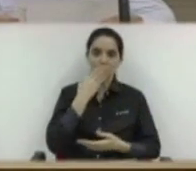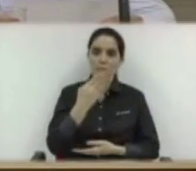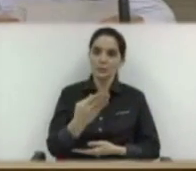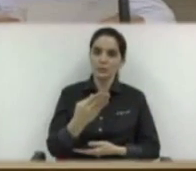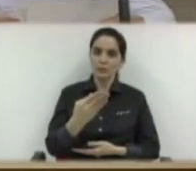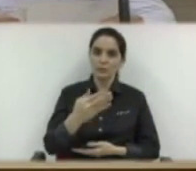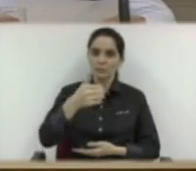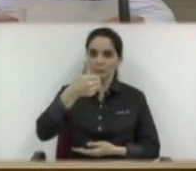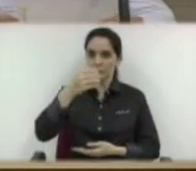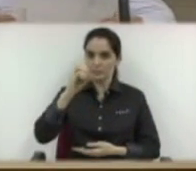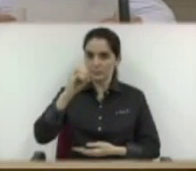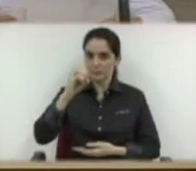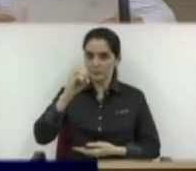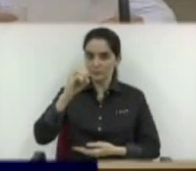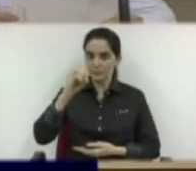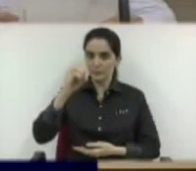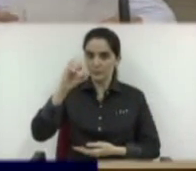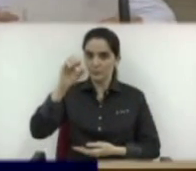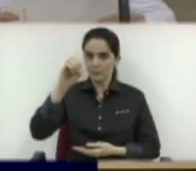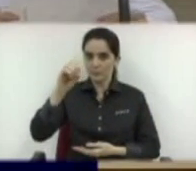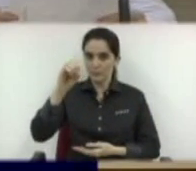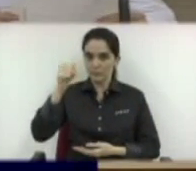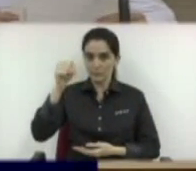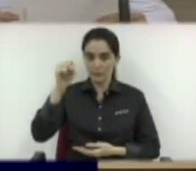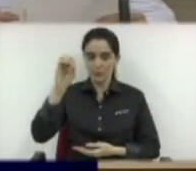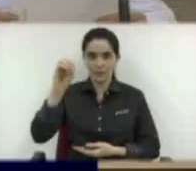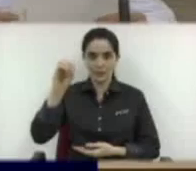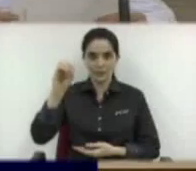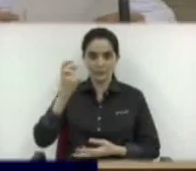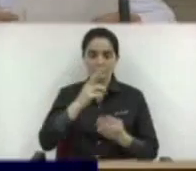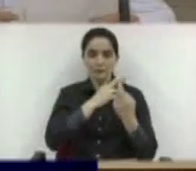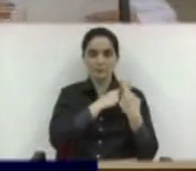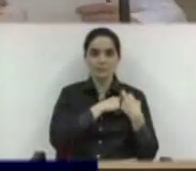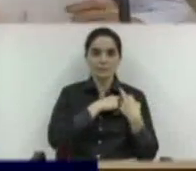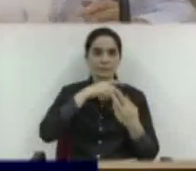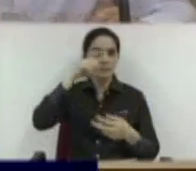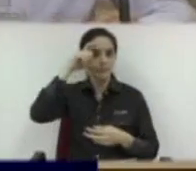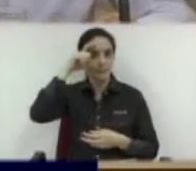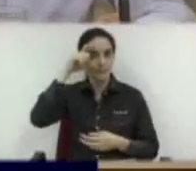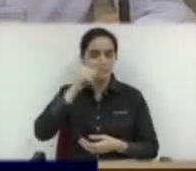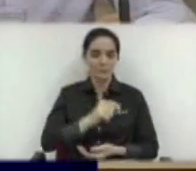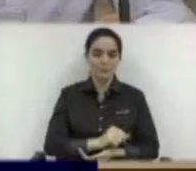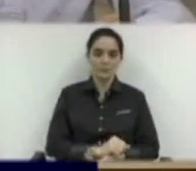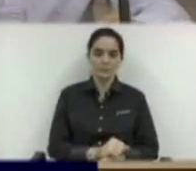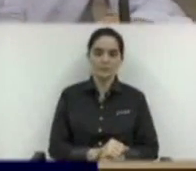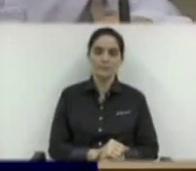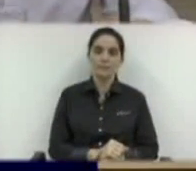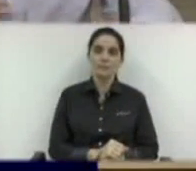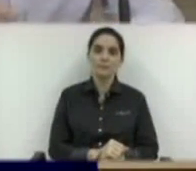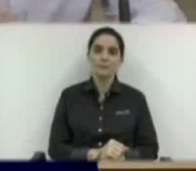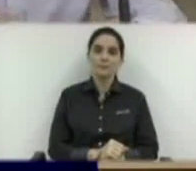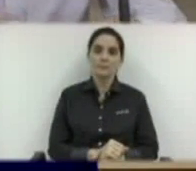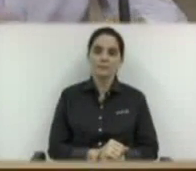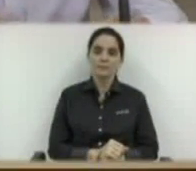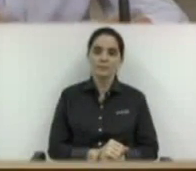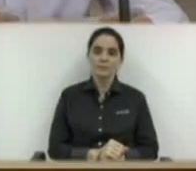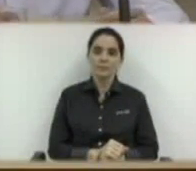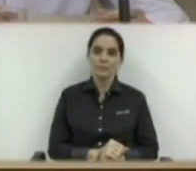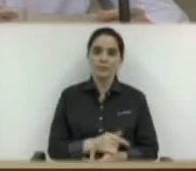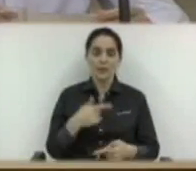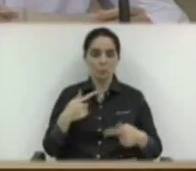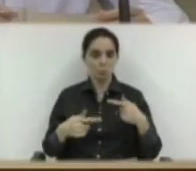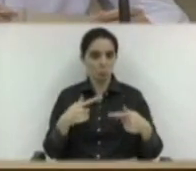Requerimento número 1080/2015. Autor, vereador José Farid Zaine. Requerimento número 1080